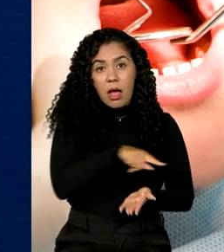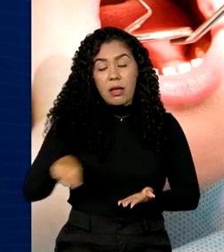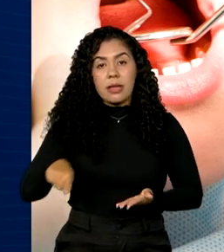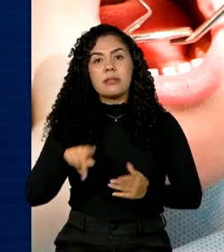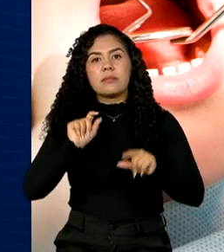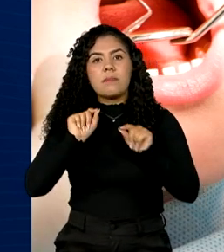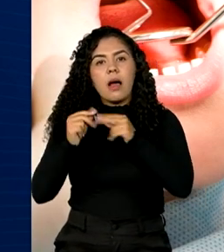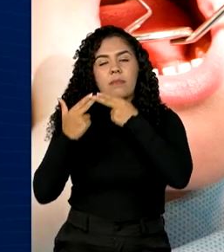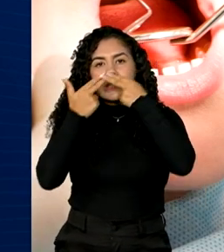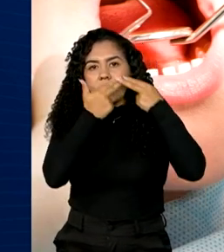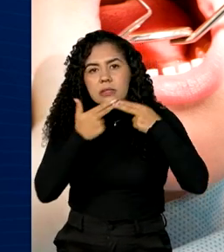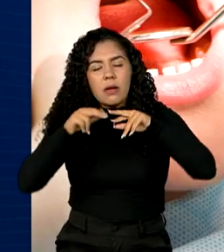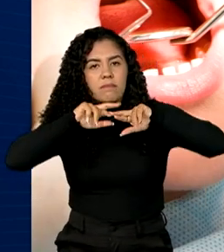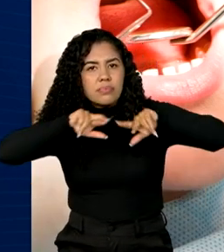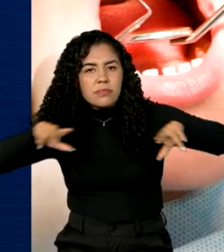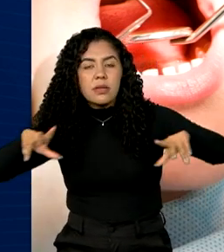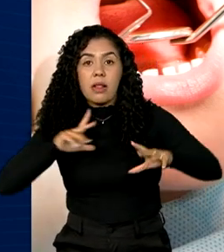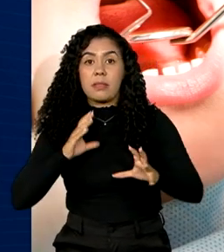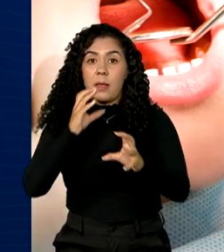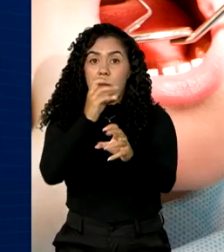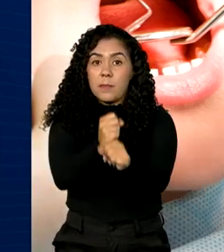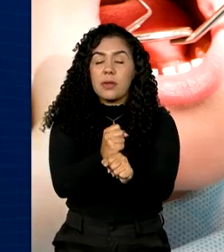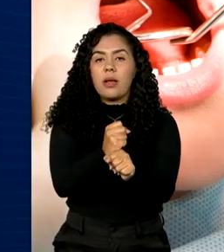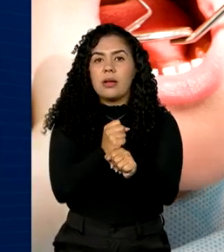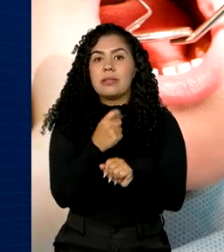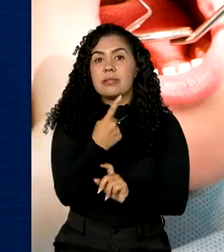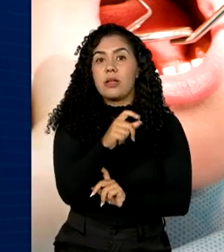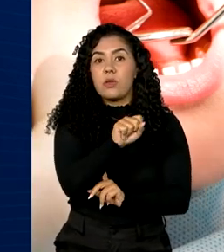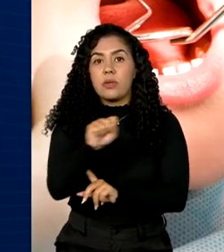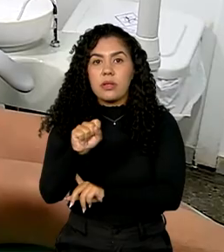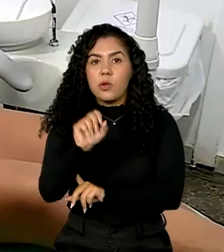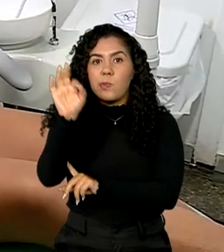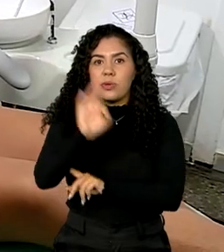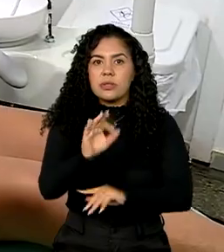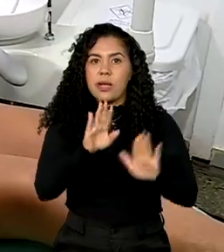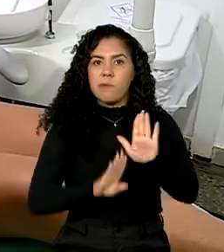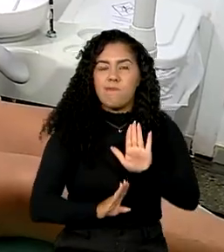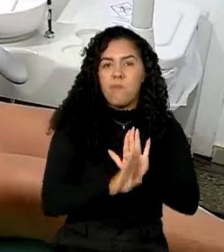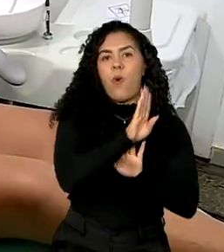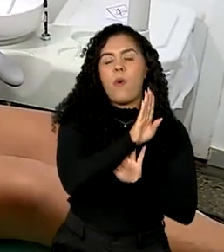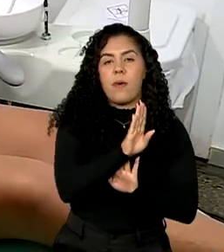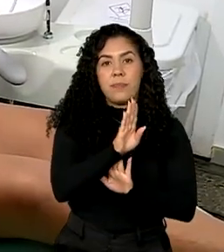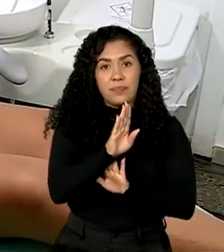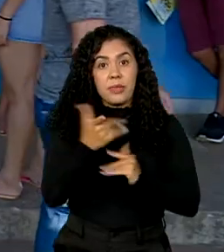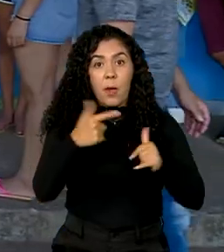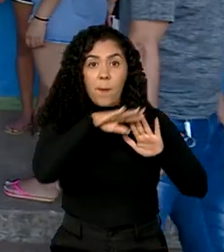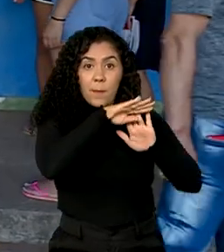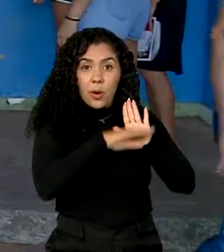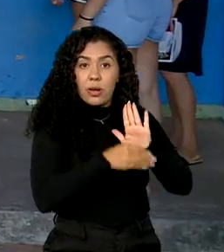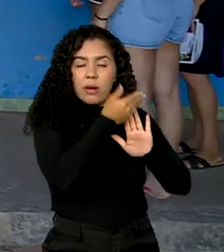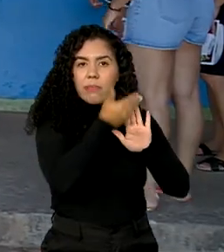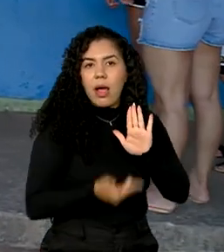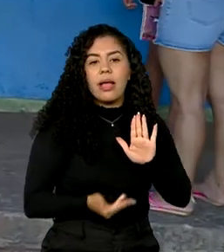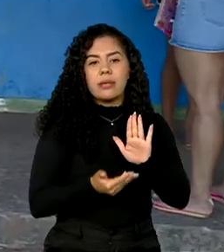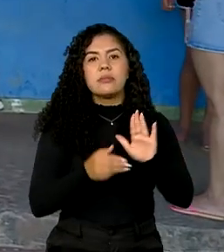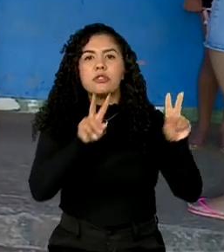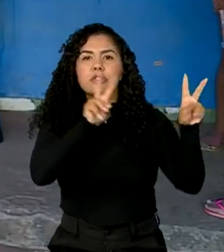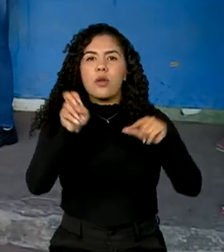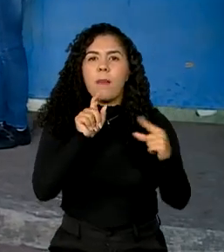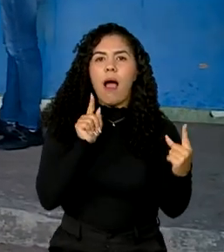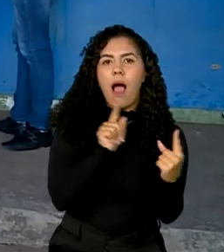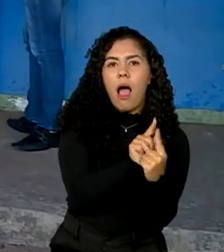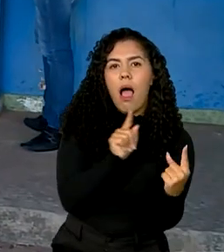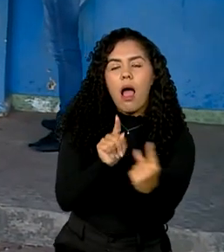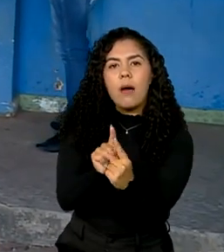odontológicas, que registraram um aumento de 188% dos repasses. No Brasil Sorridente, o atendimento começa